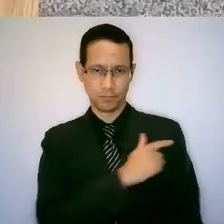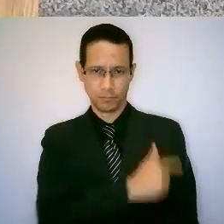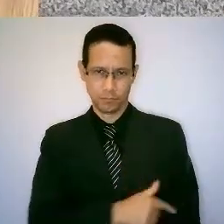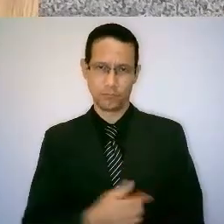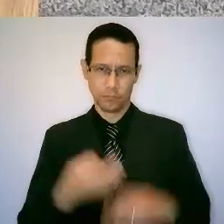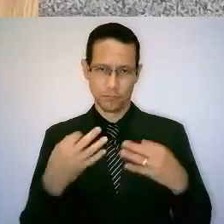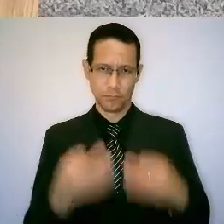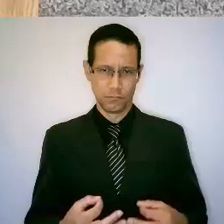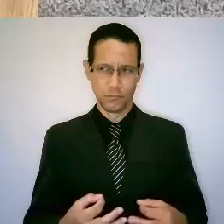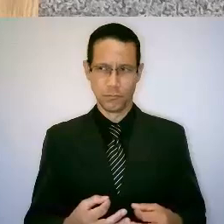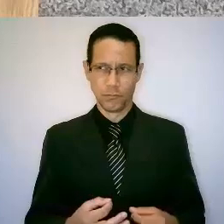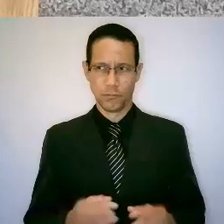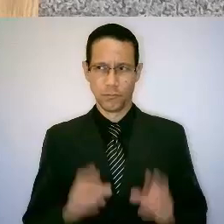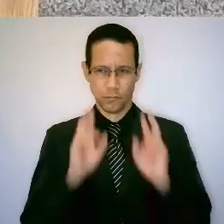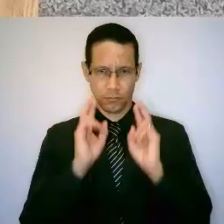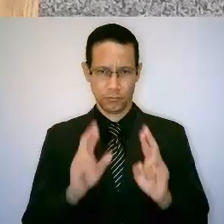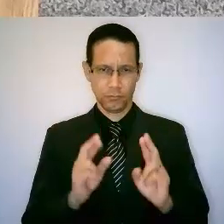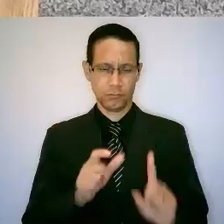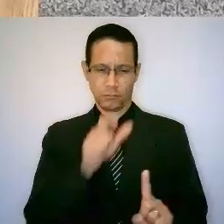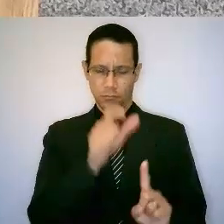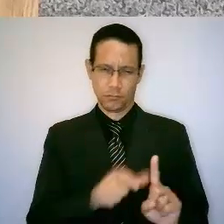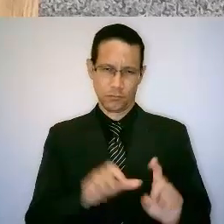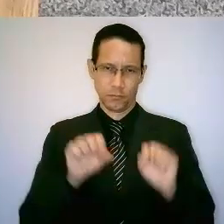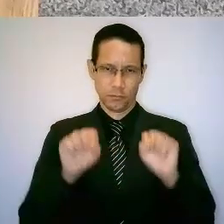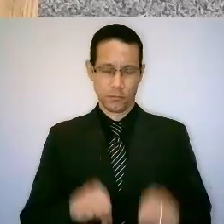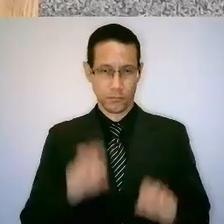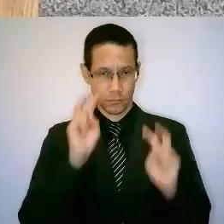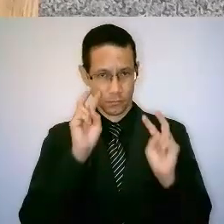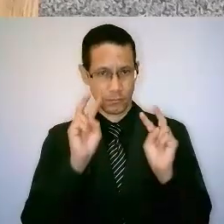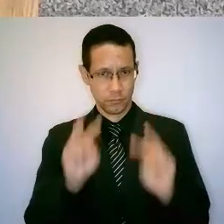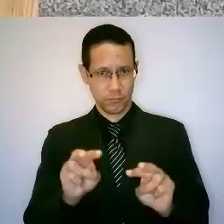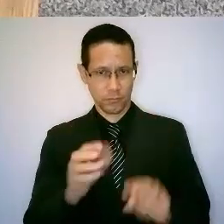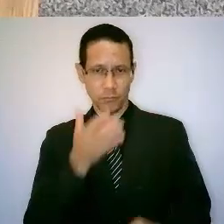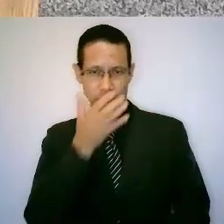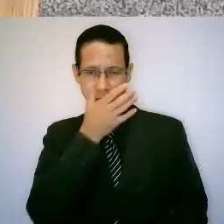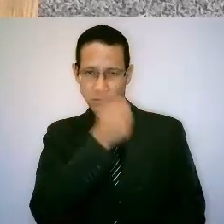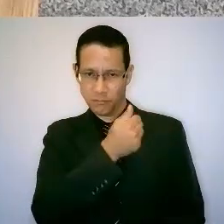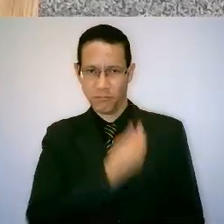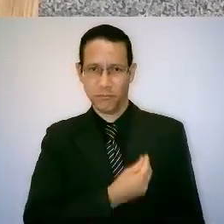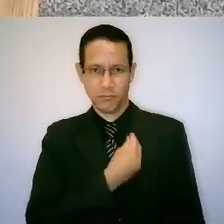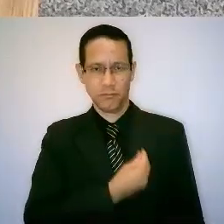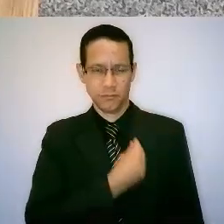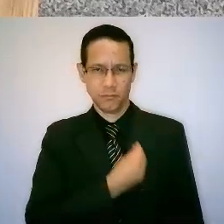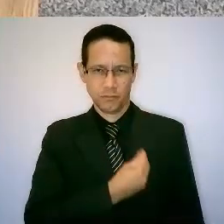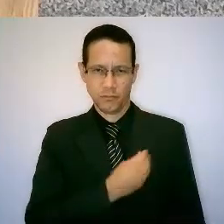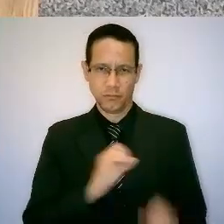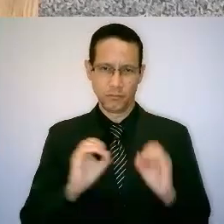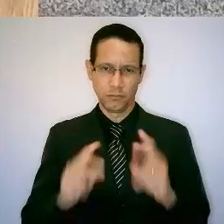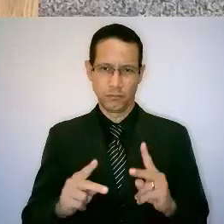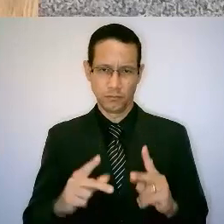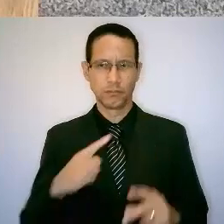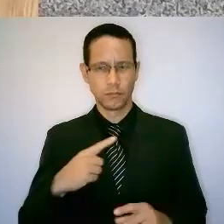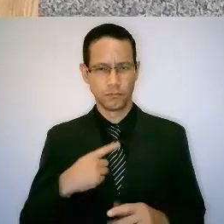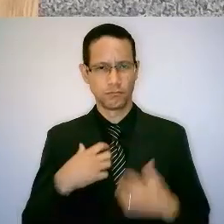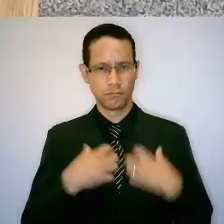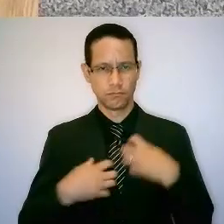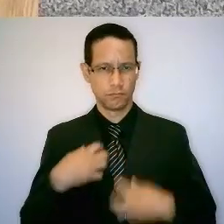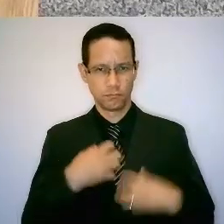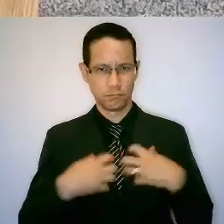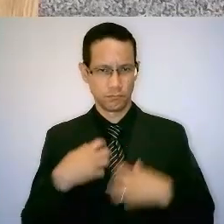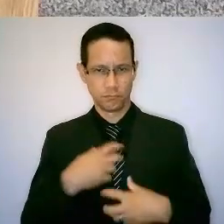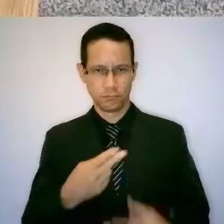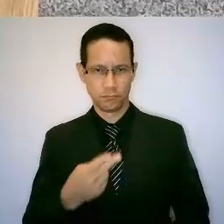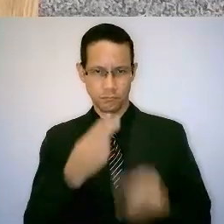a essa testemunha ocular essa pretensa vítima sobrevivente que com certeza passou por uma situação traumática